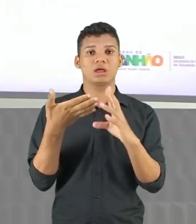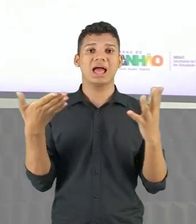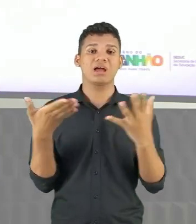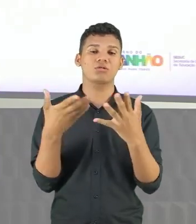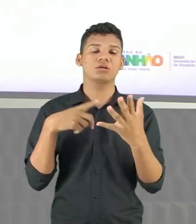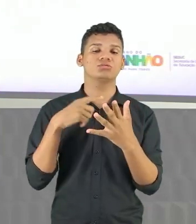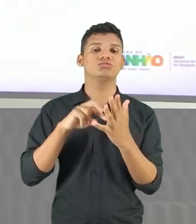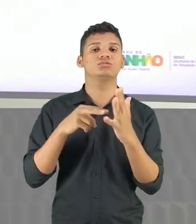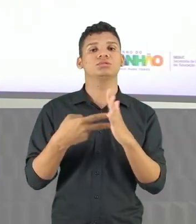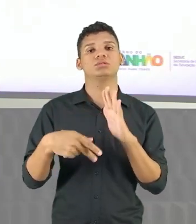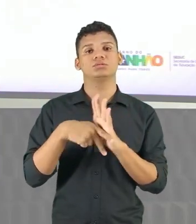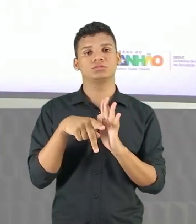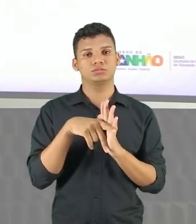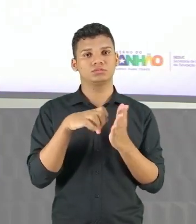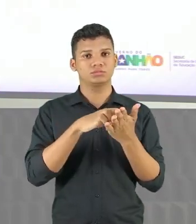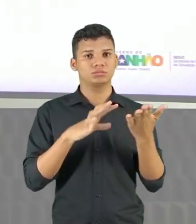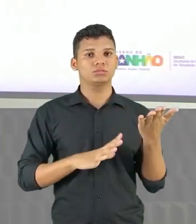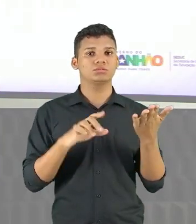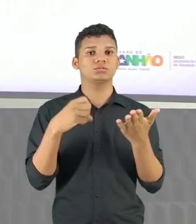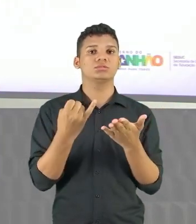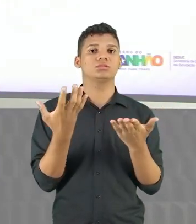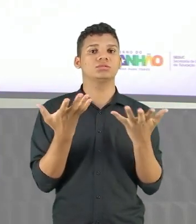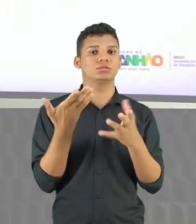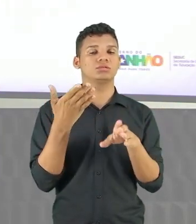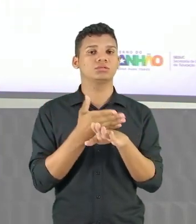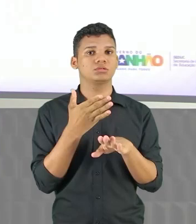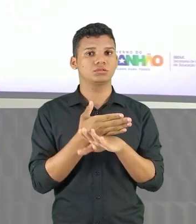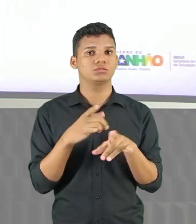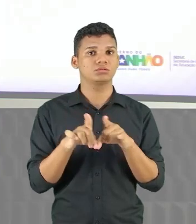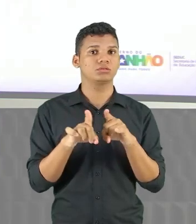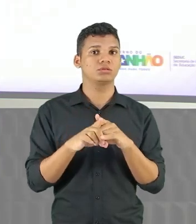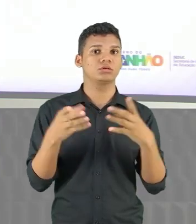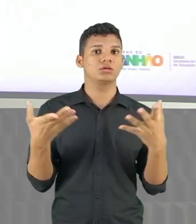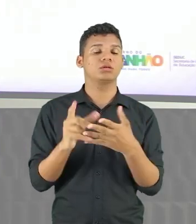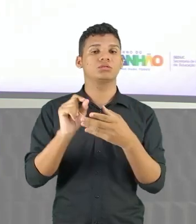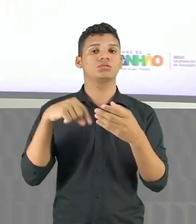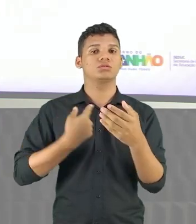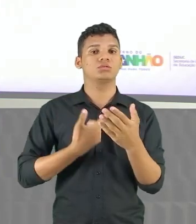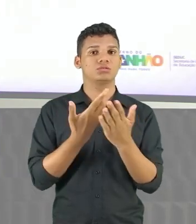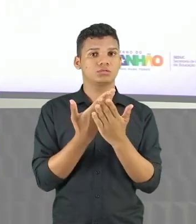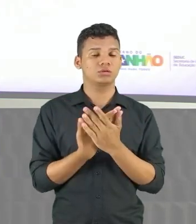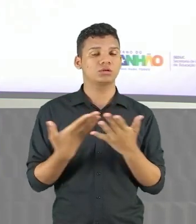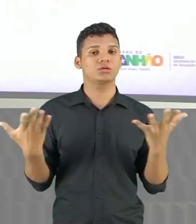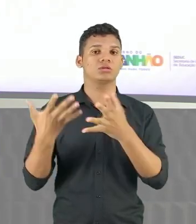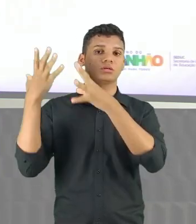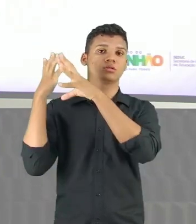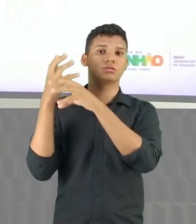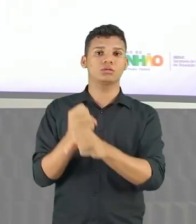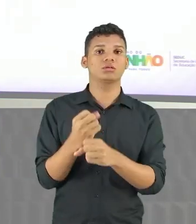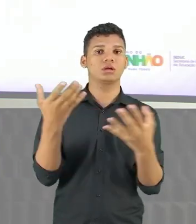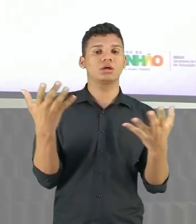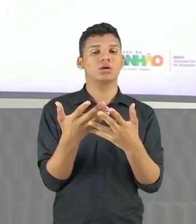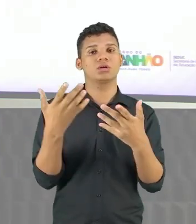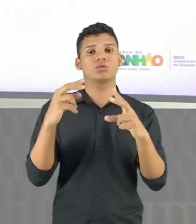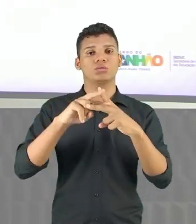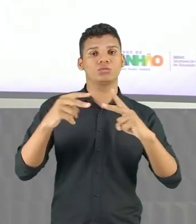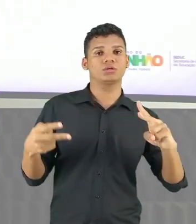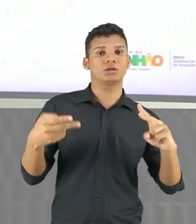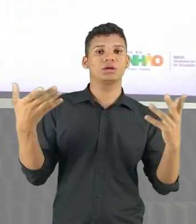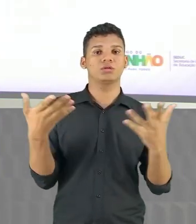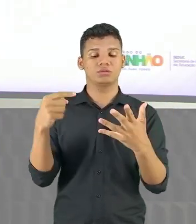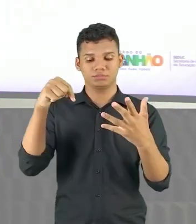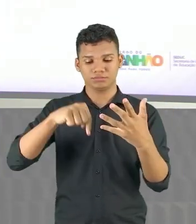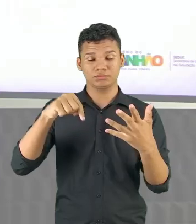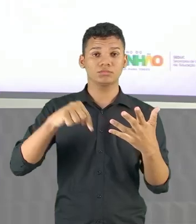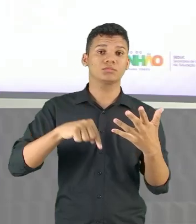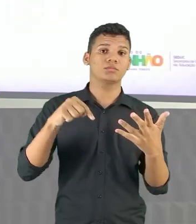de questões. Se vocês quiserem acessar o material das questões que a gente está trabalhando nesta revisão, vocês podem acessar neste link aqui abaixo, que